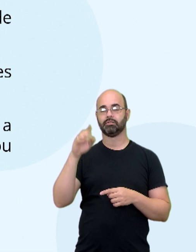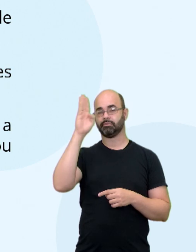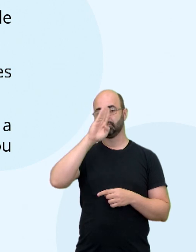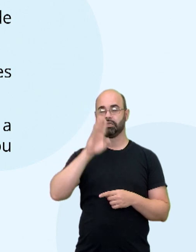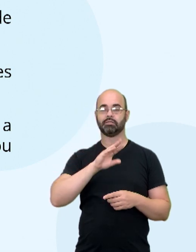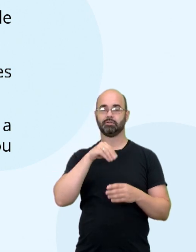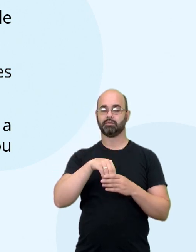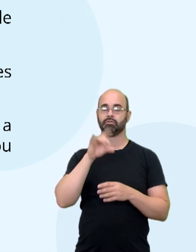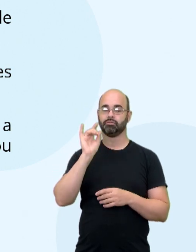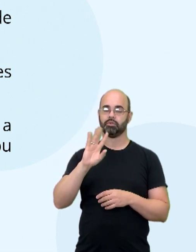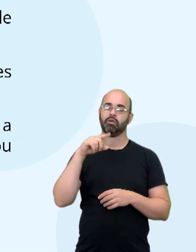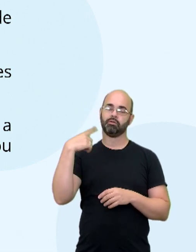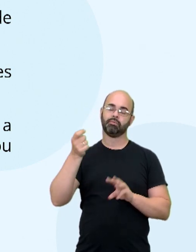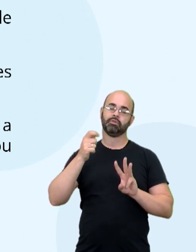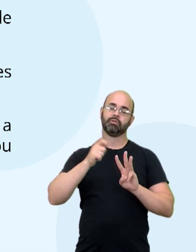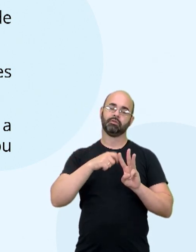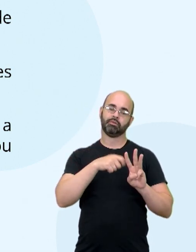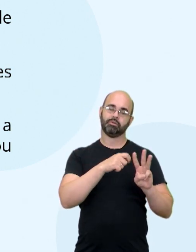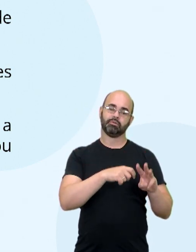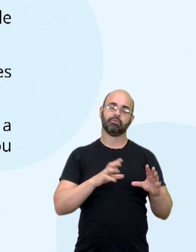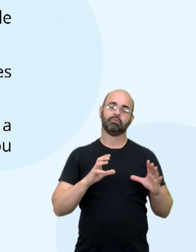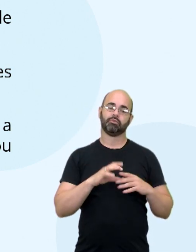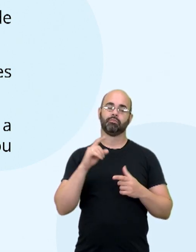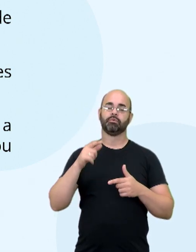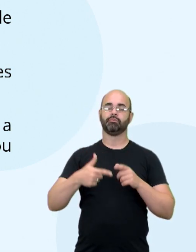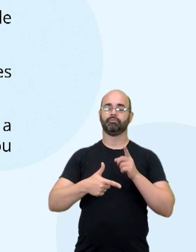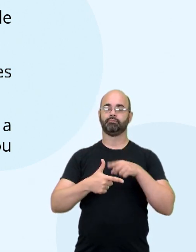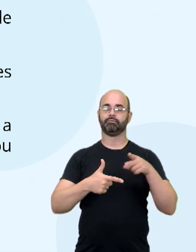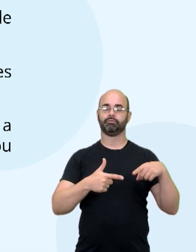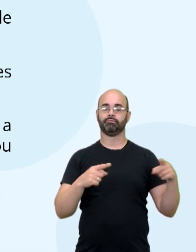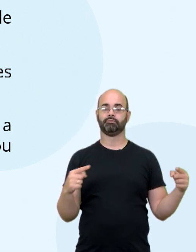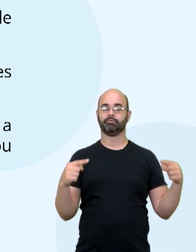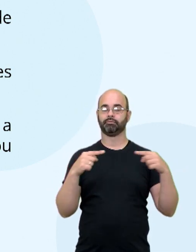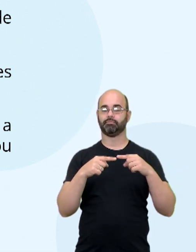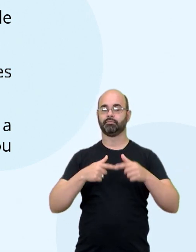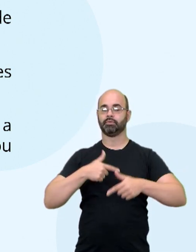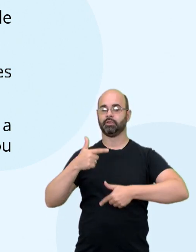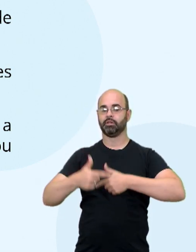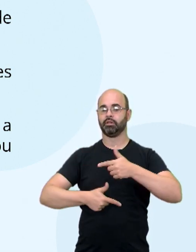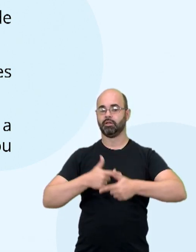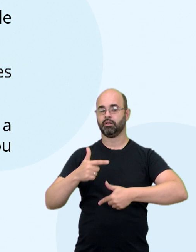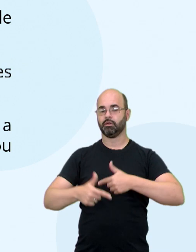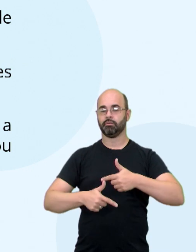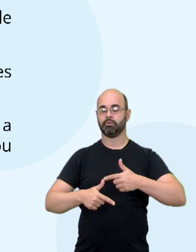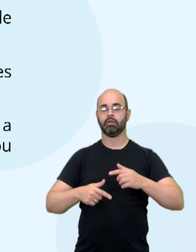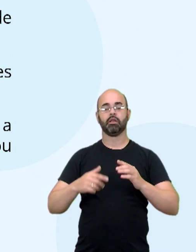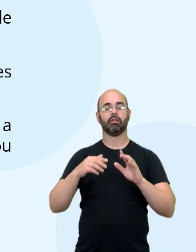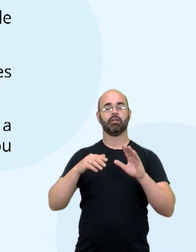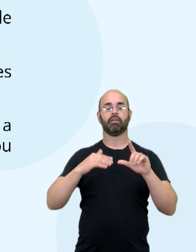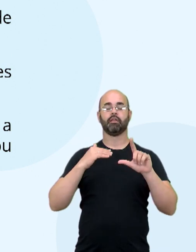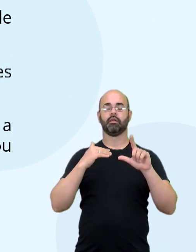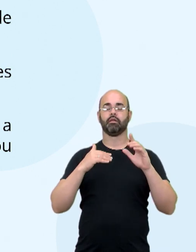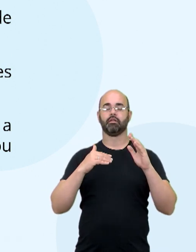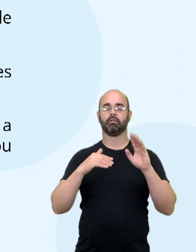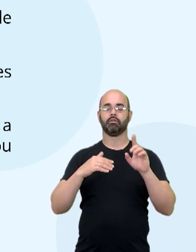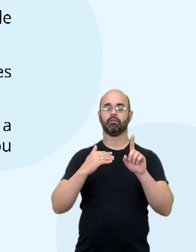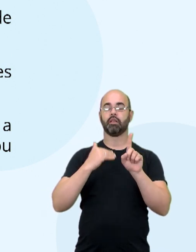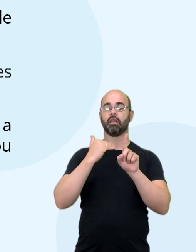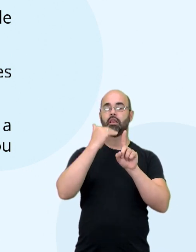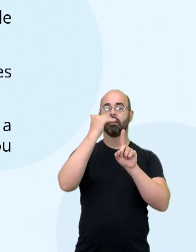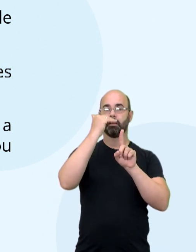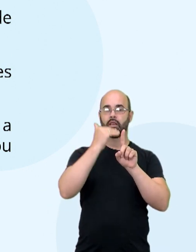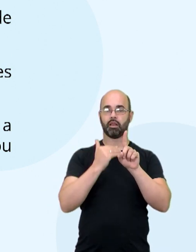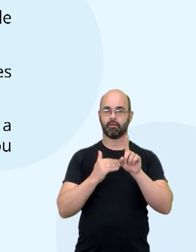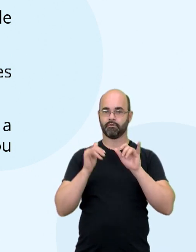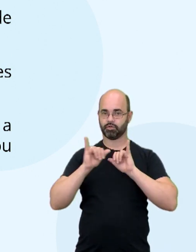Tem a trimestral, conjunto de indicadores relacionados à força de trabalho para todos os níveis de divulgação da